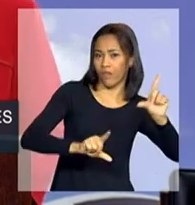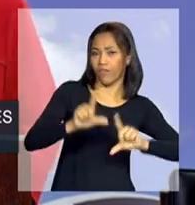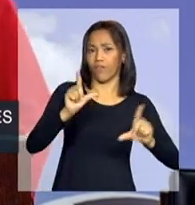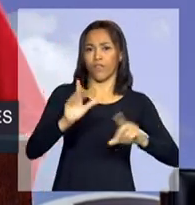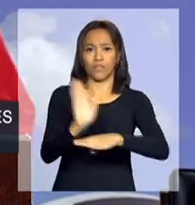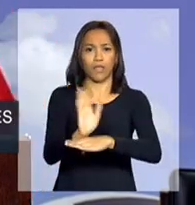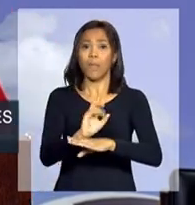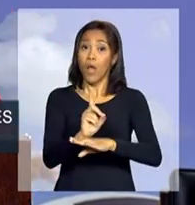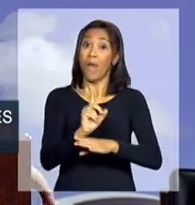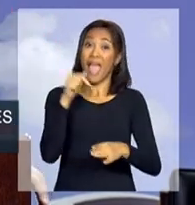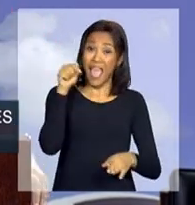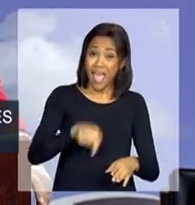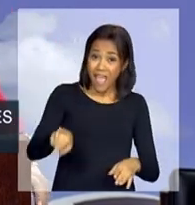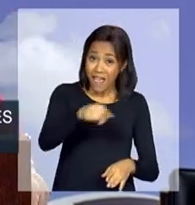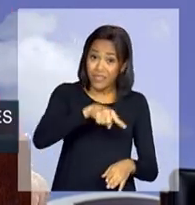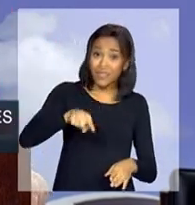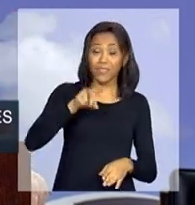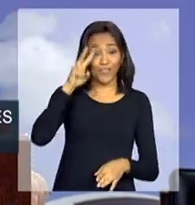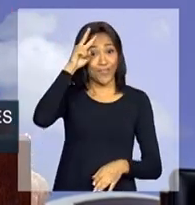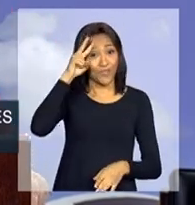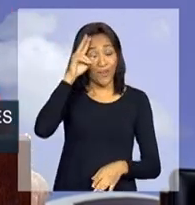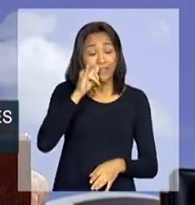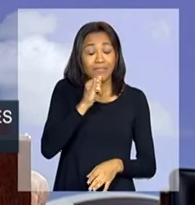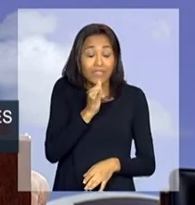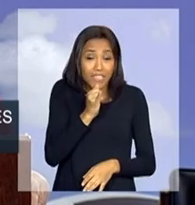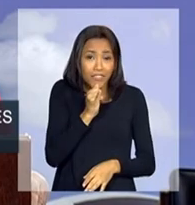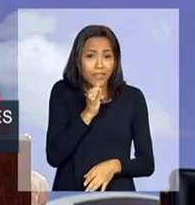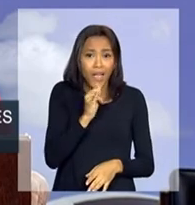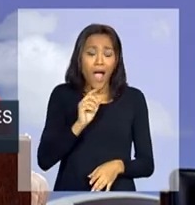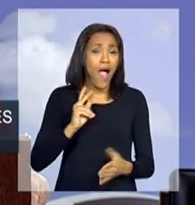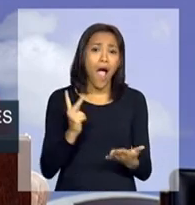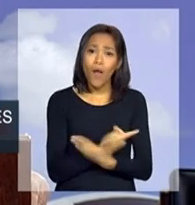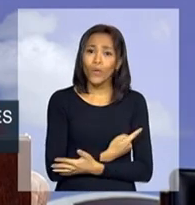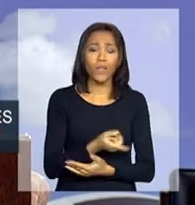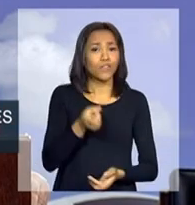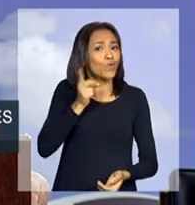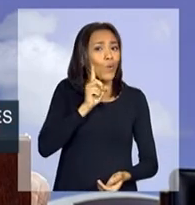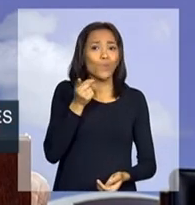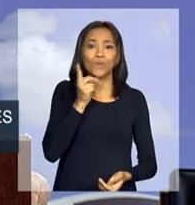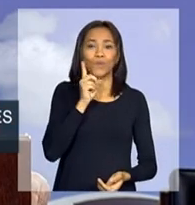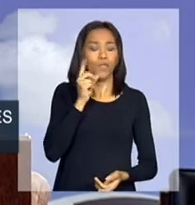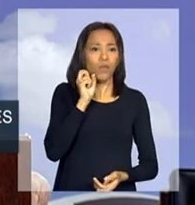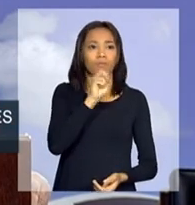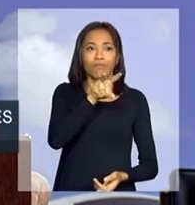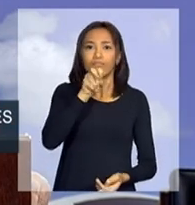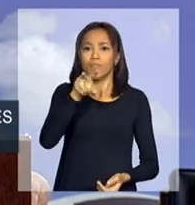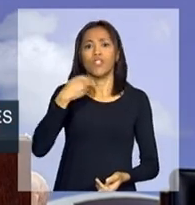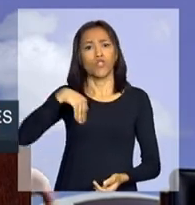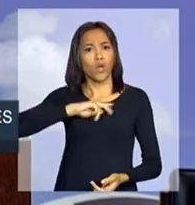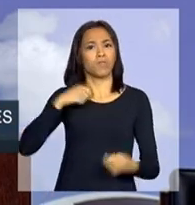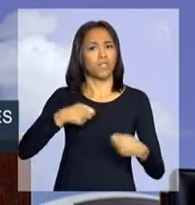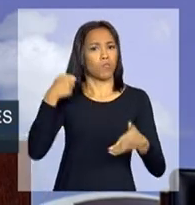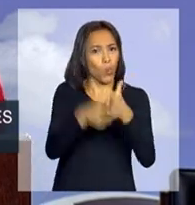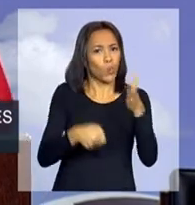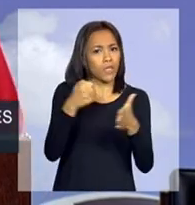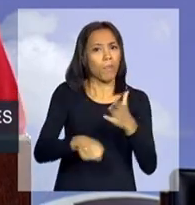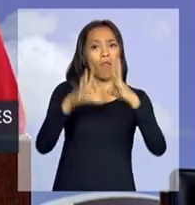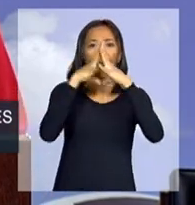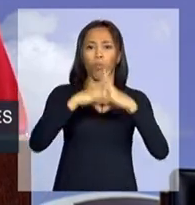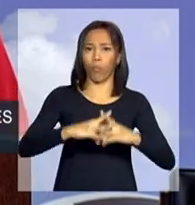essas histórias tristes preenche o cotidiano e temos que lutar para que elas acabem Olá